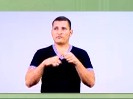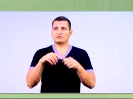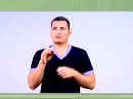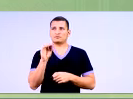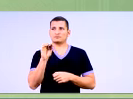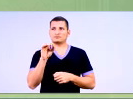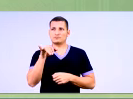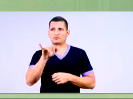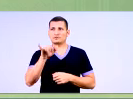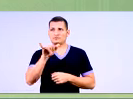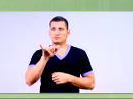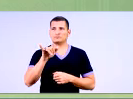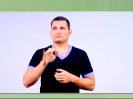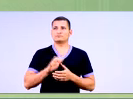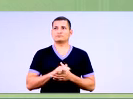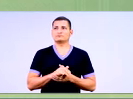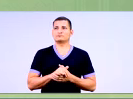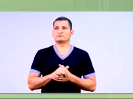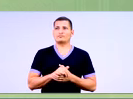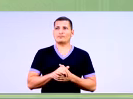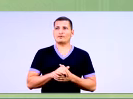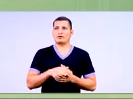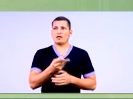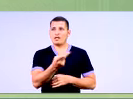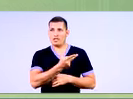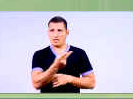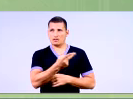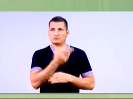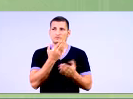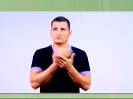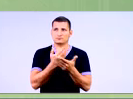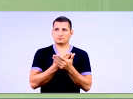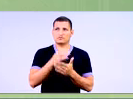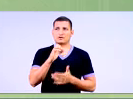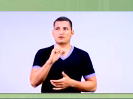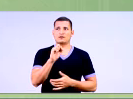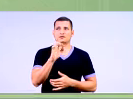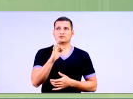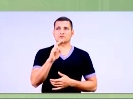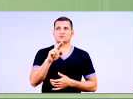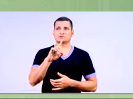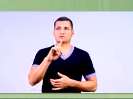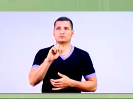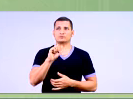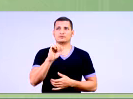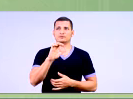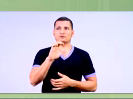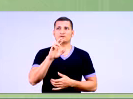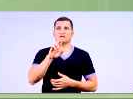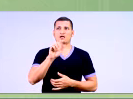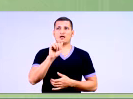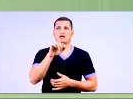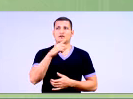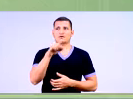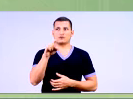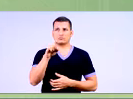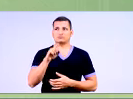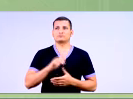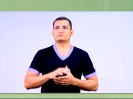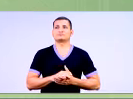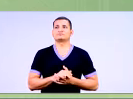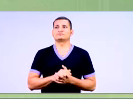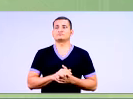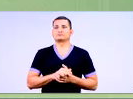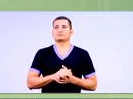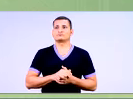a lot. Eles estudarão bastante, ok? Vejam que eu precisei fazer uma mudança aqui